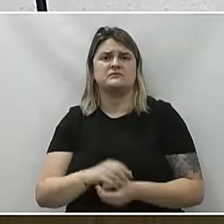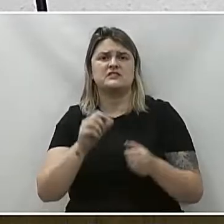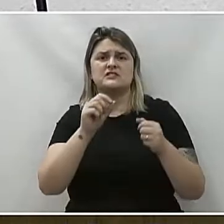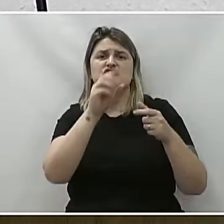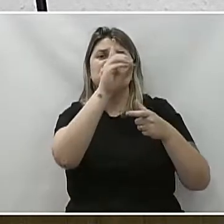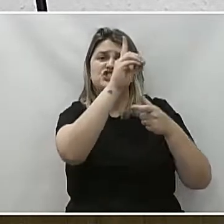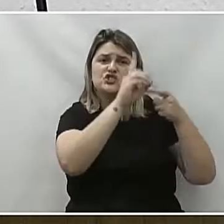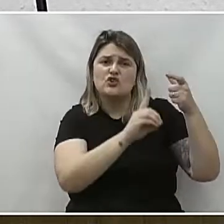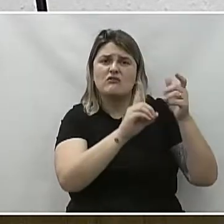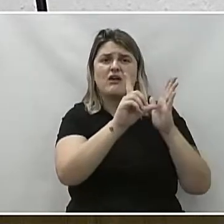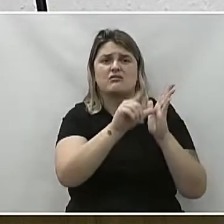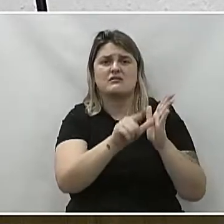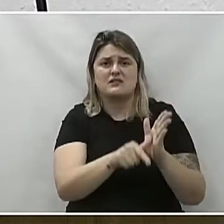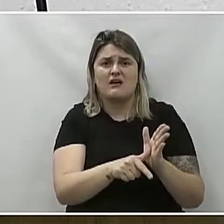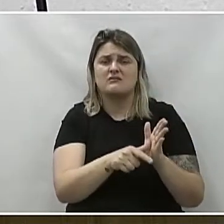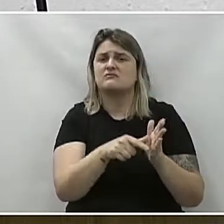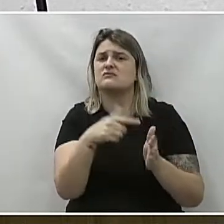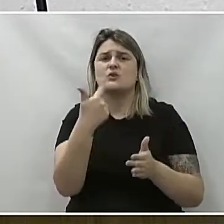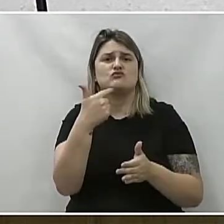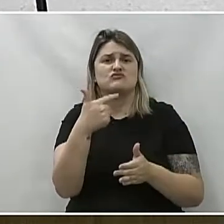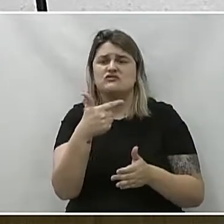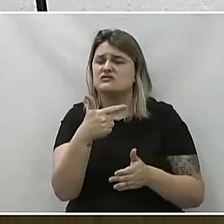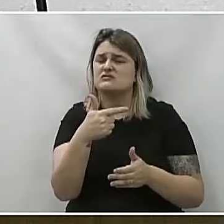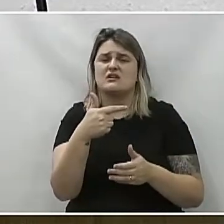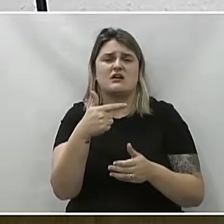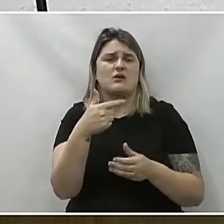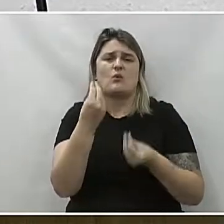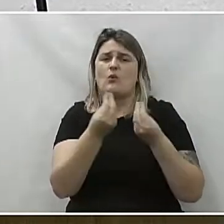Diagnóstico tardio, quase nenhuma chance de cura.